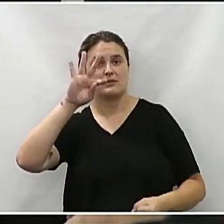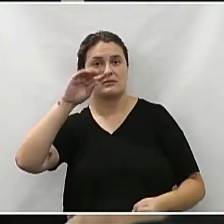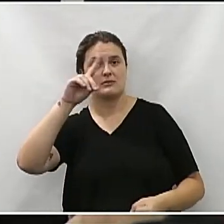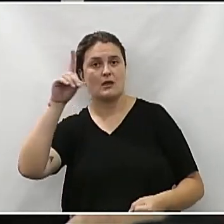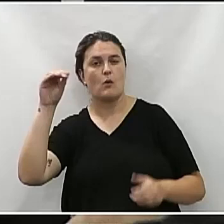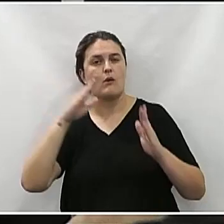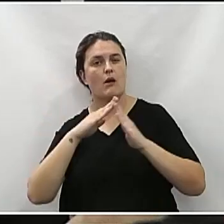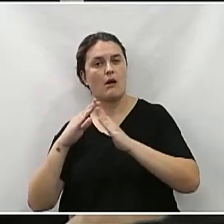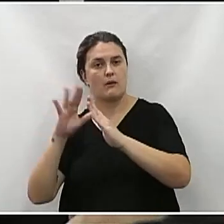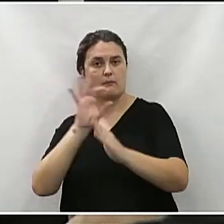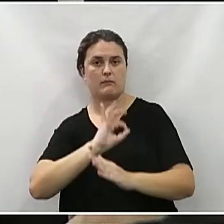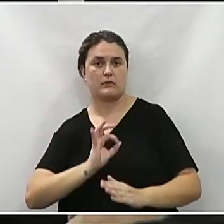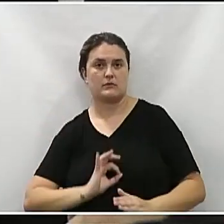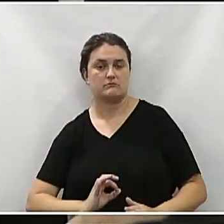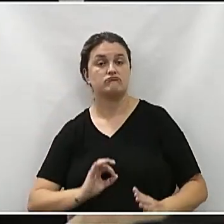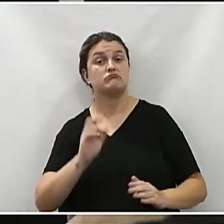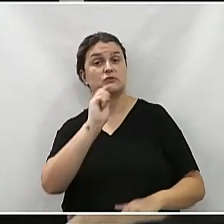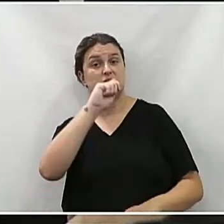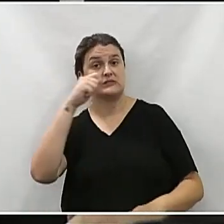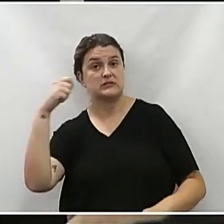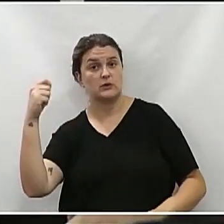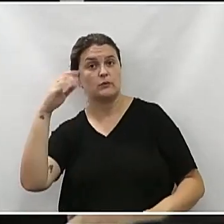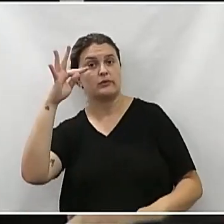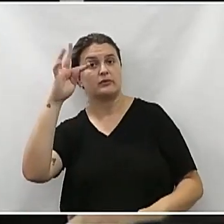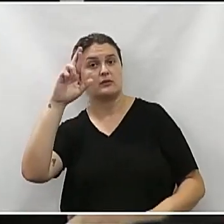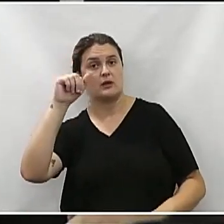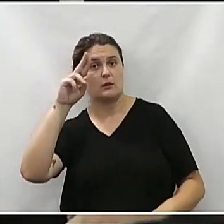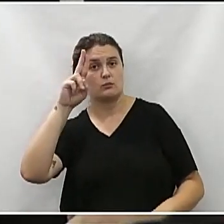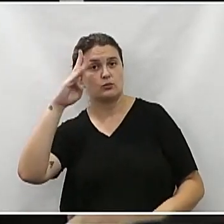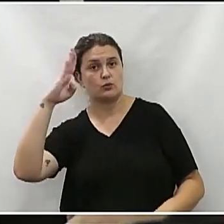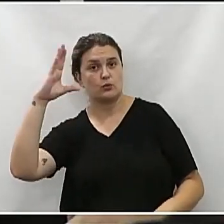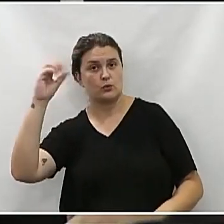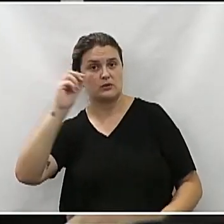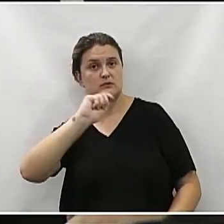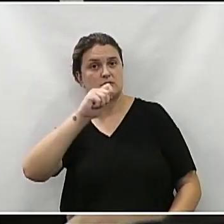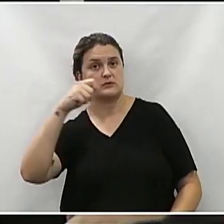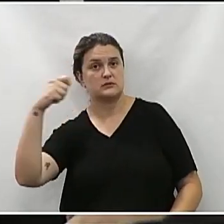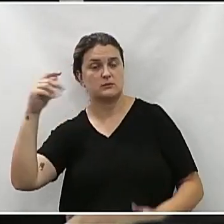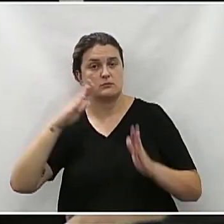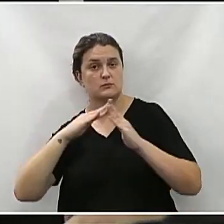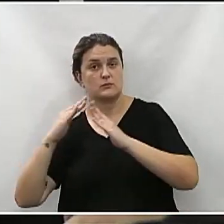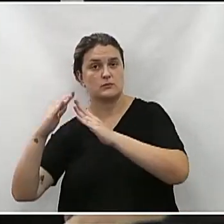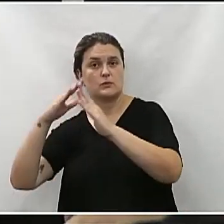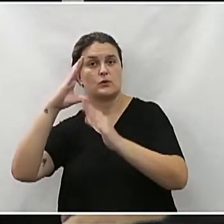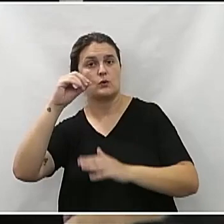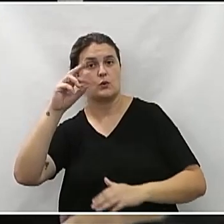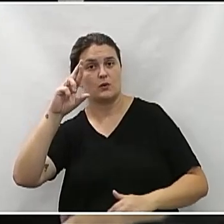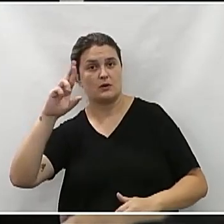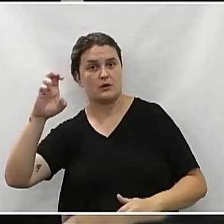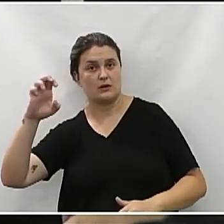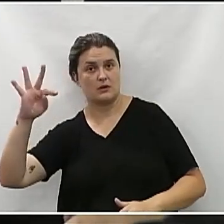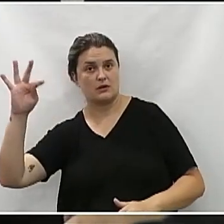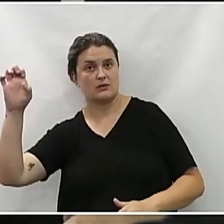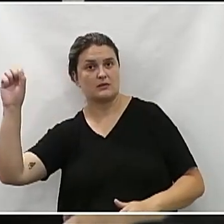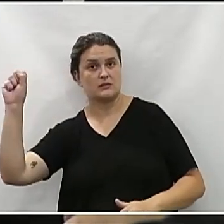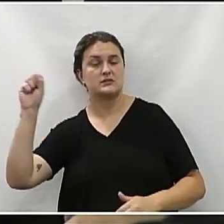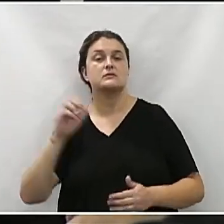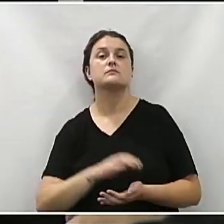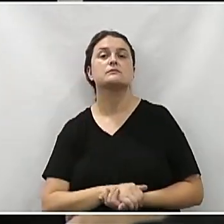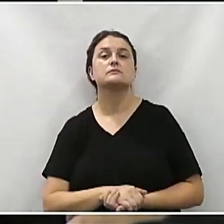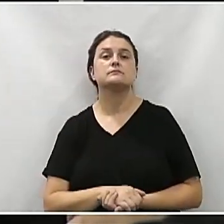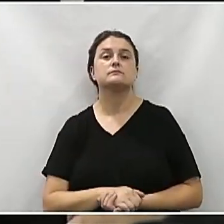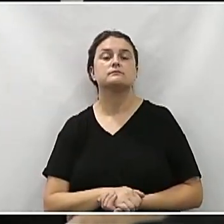Frei Pedrinho Associação dos Moradores da Colônia Trabuco Associação dos Moradores da Colônia Correntes e Vila Zumira